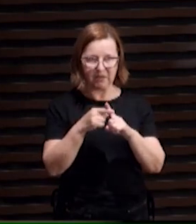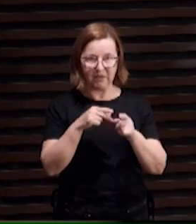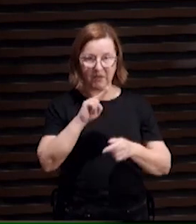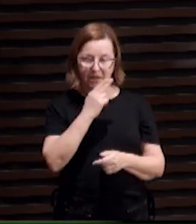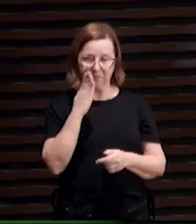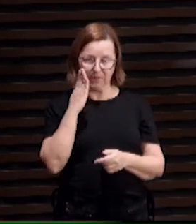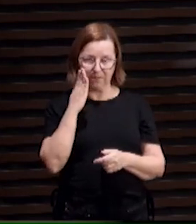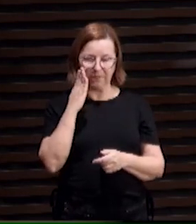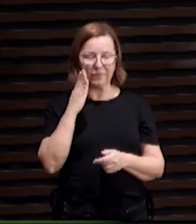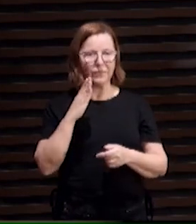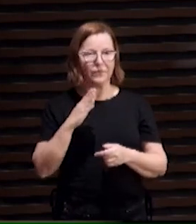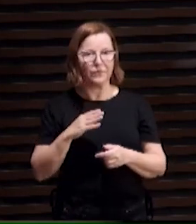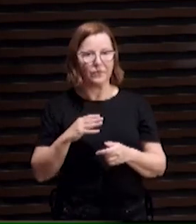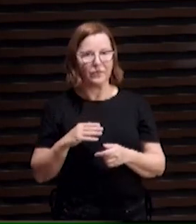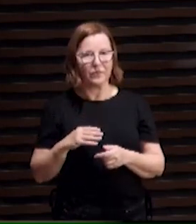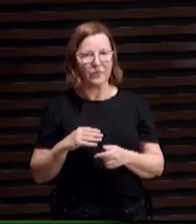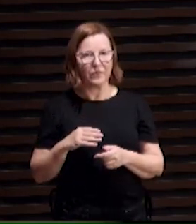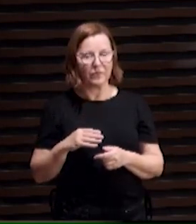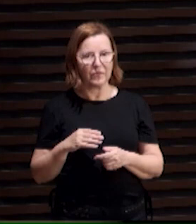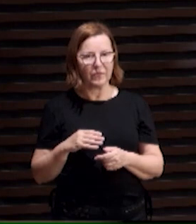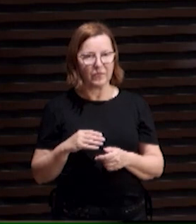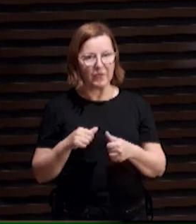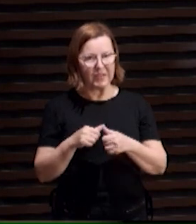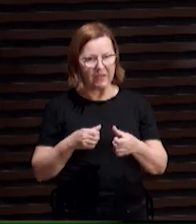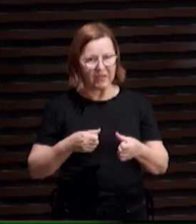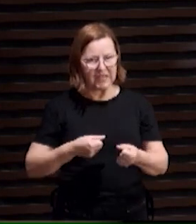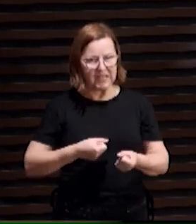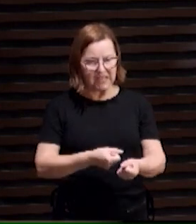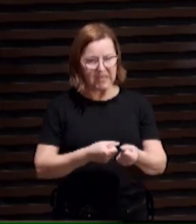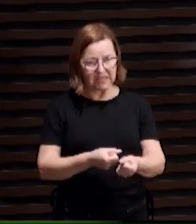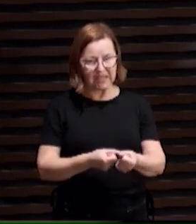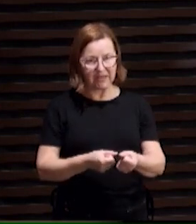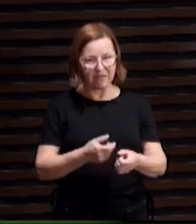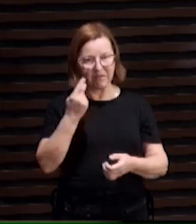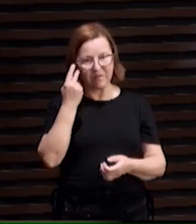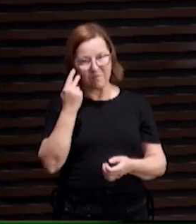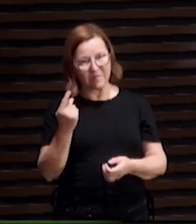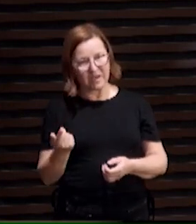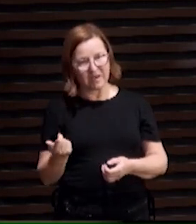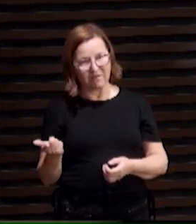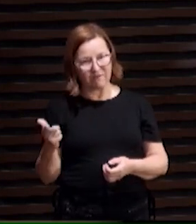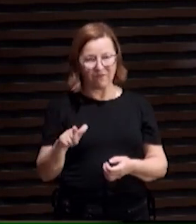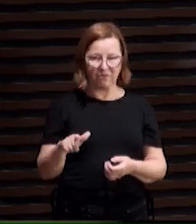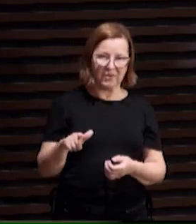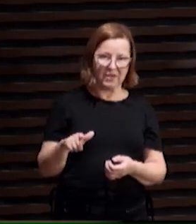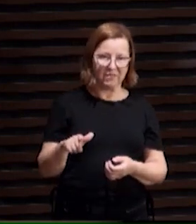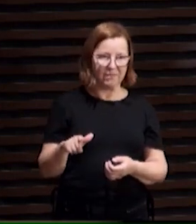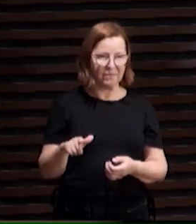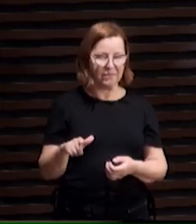hebreia estavam sendo tentados a retroagir,